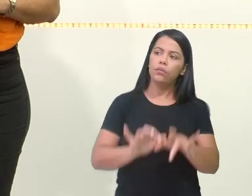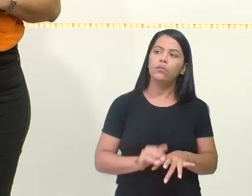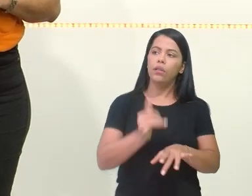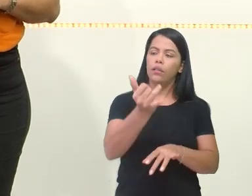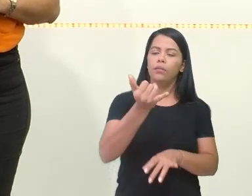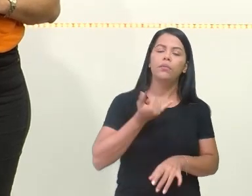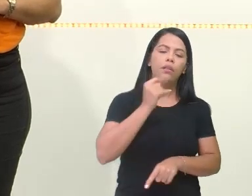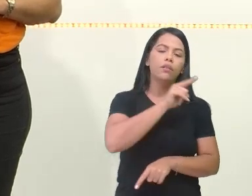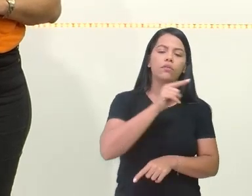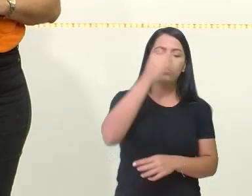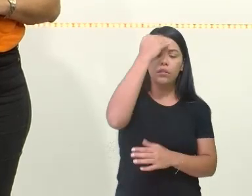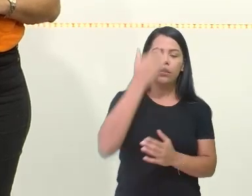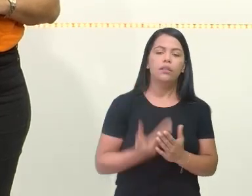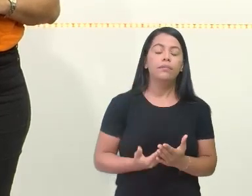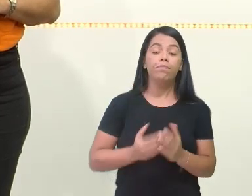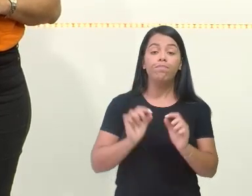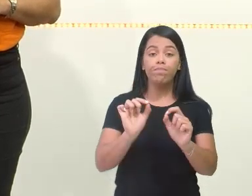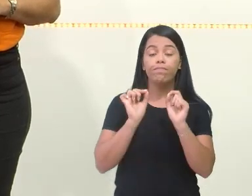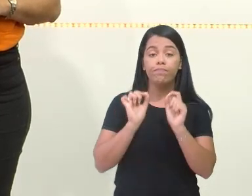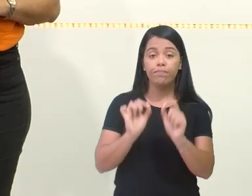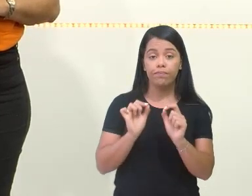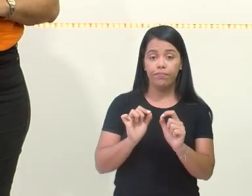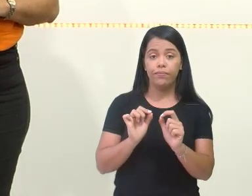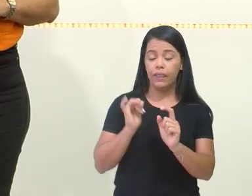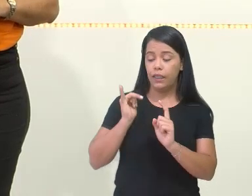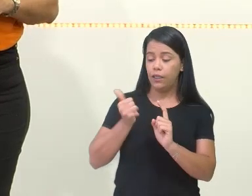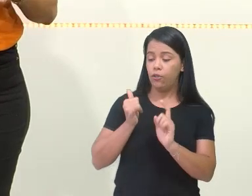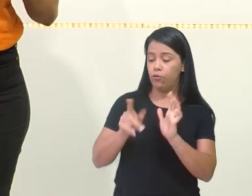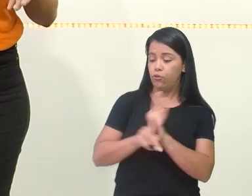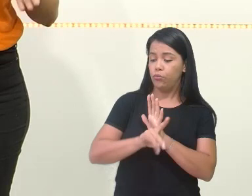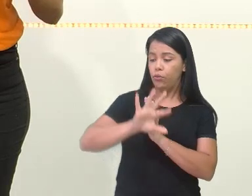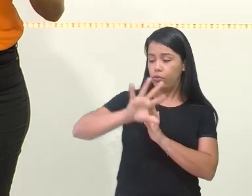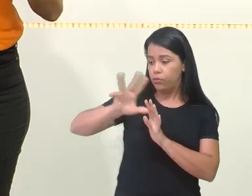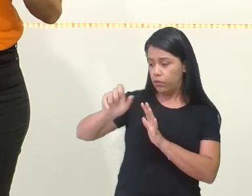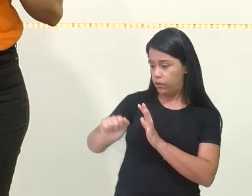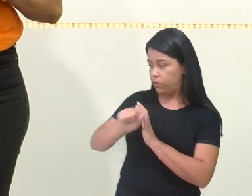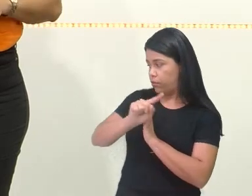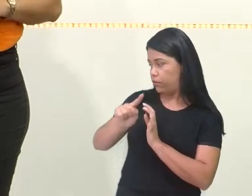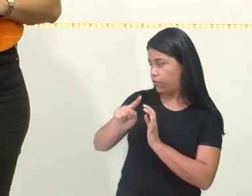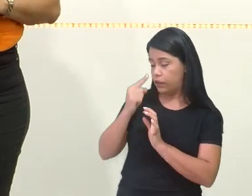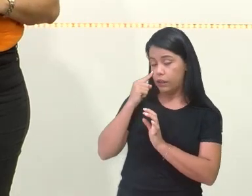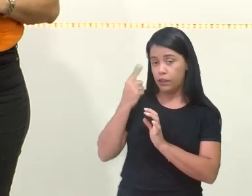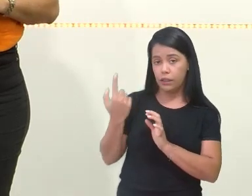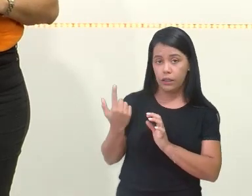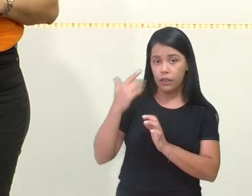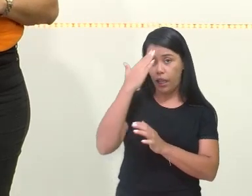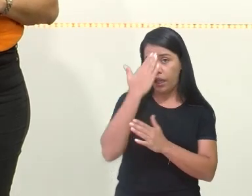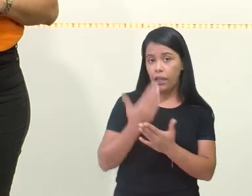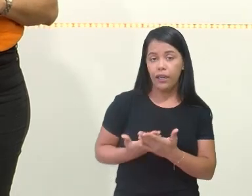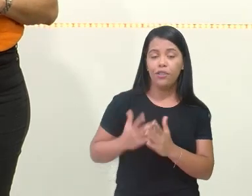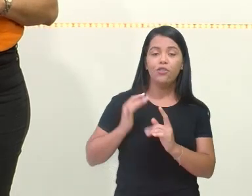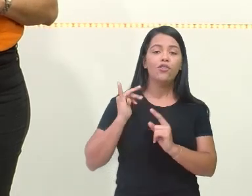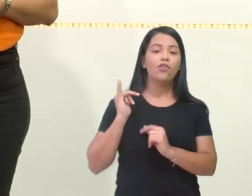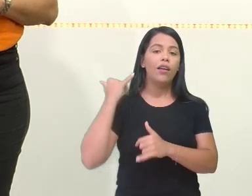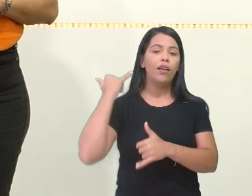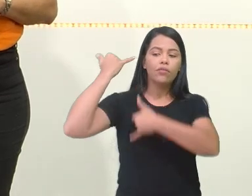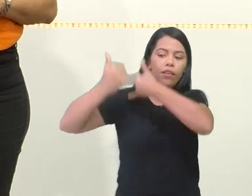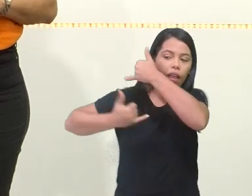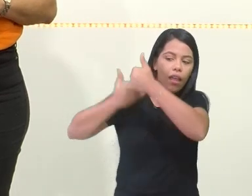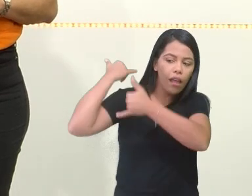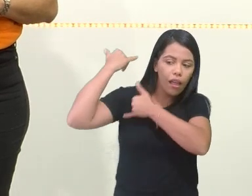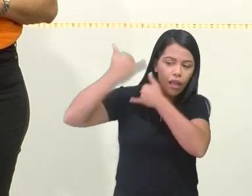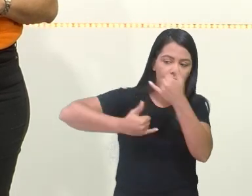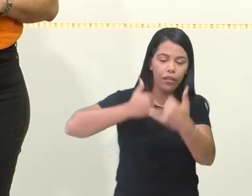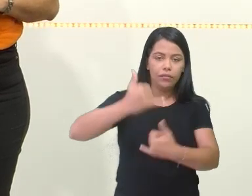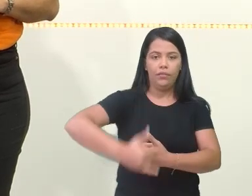mim, vocês acreditam em contos africanos? Acreditam nessas lendas que são contadas aí nos